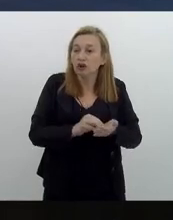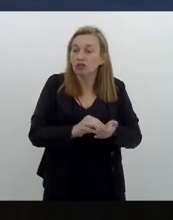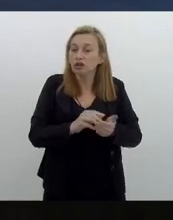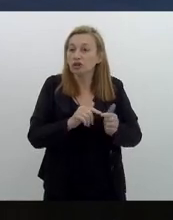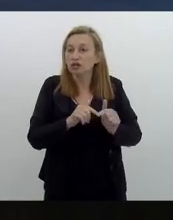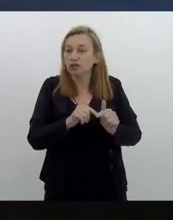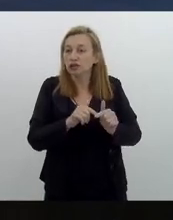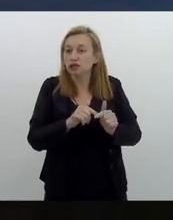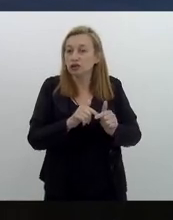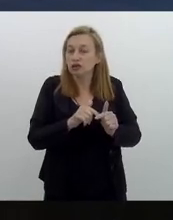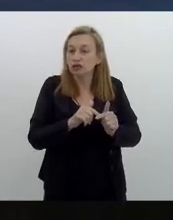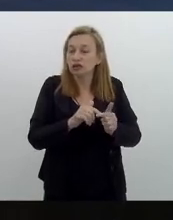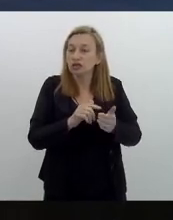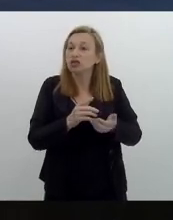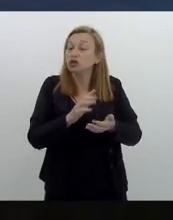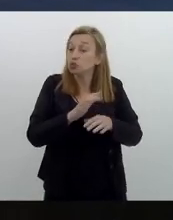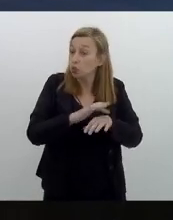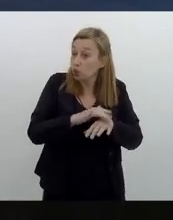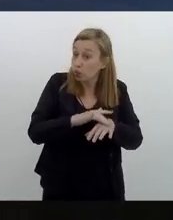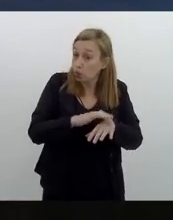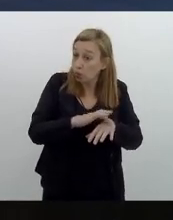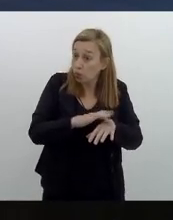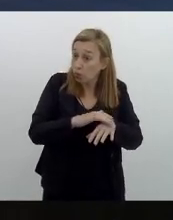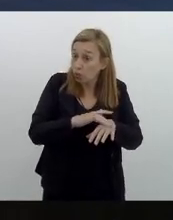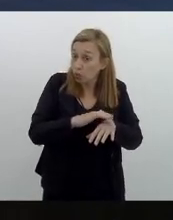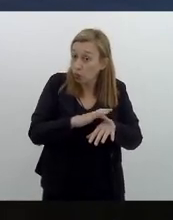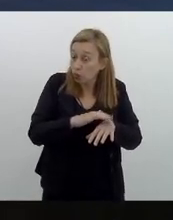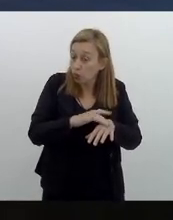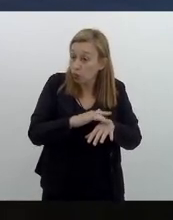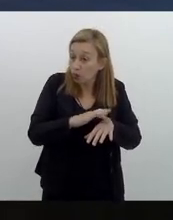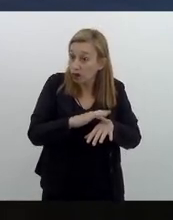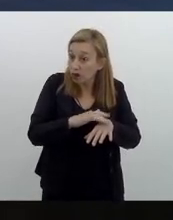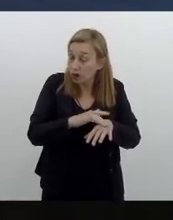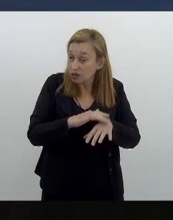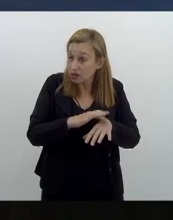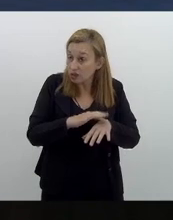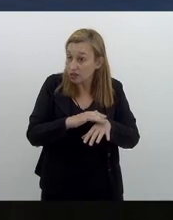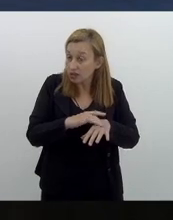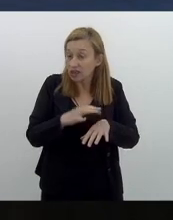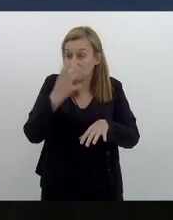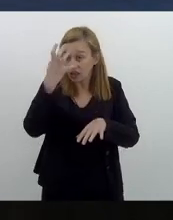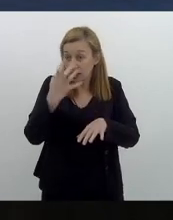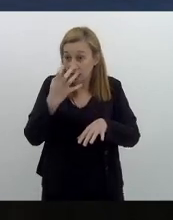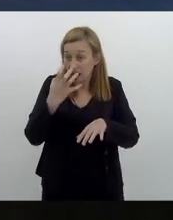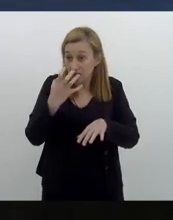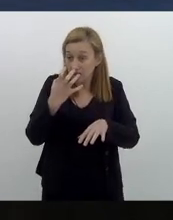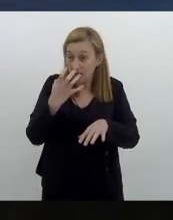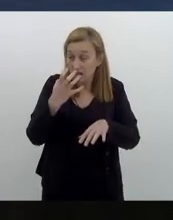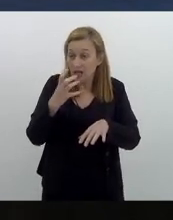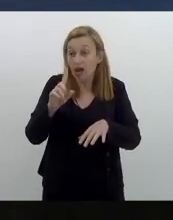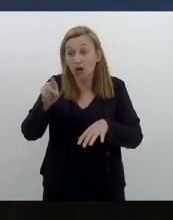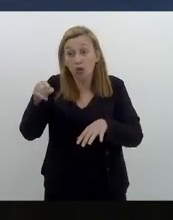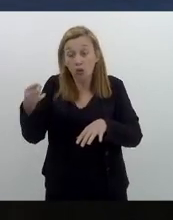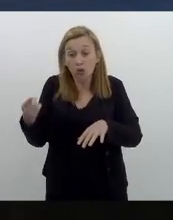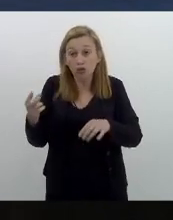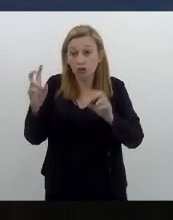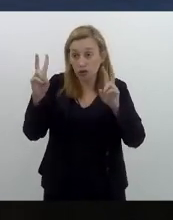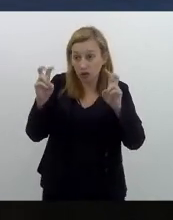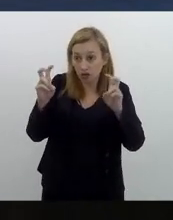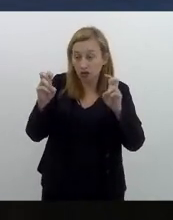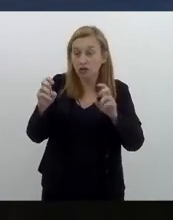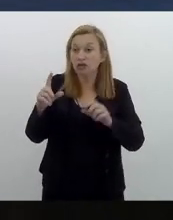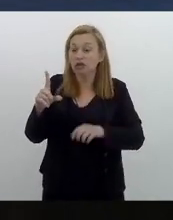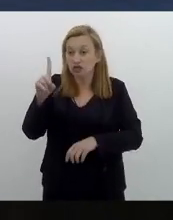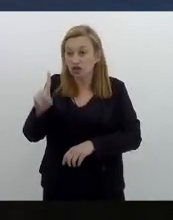Agora Aposentadorias Por doenças graves É outro item Que aí ele vai ter direito Aos 100